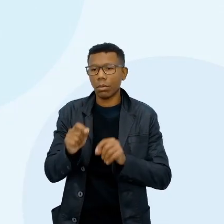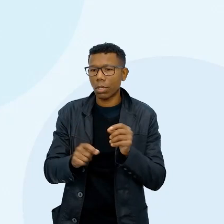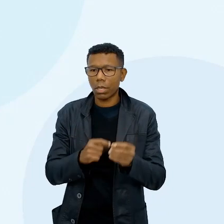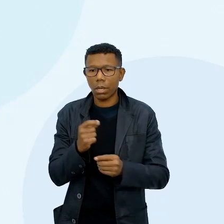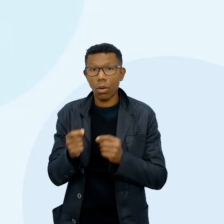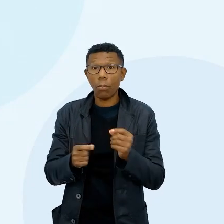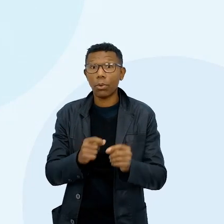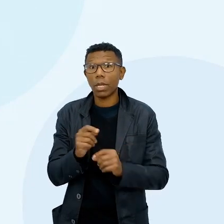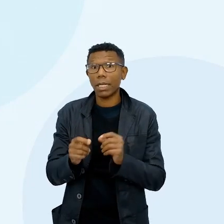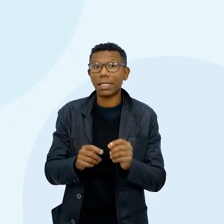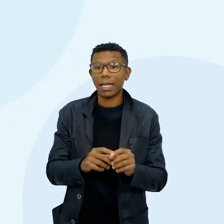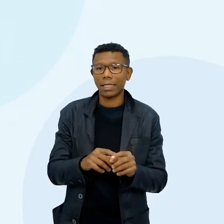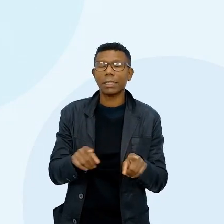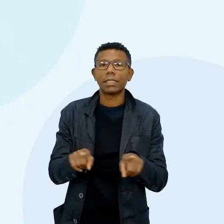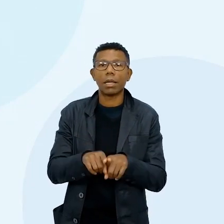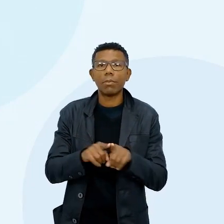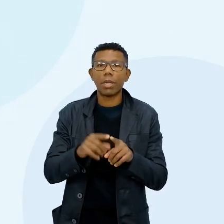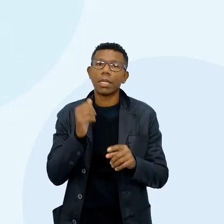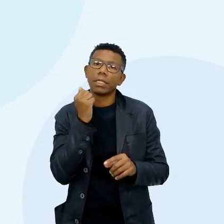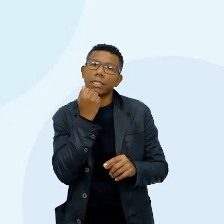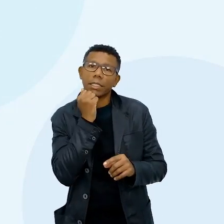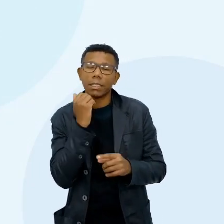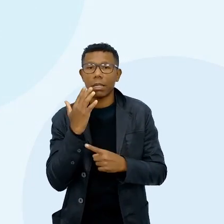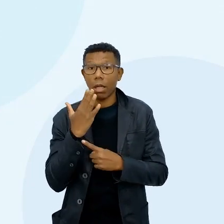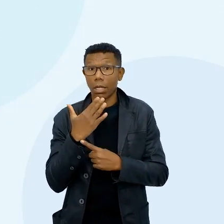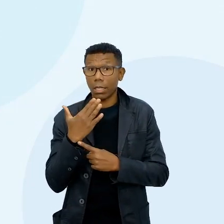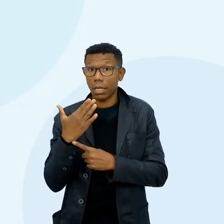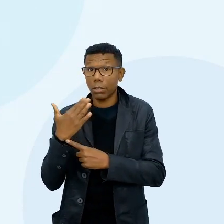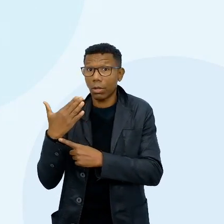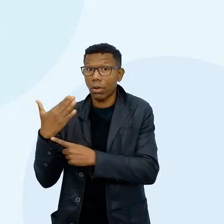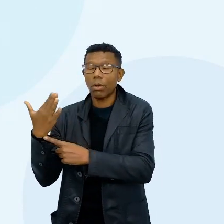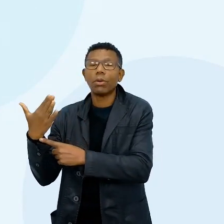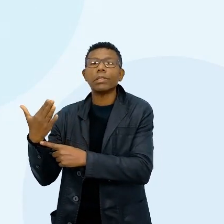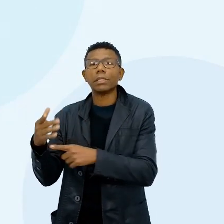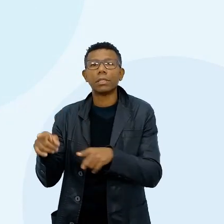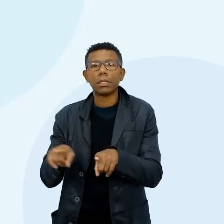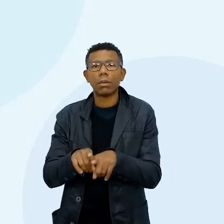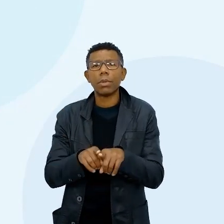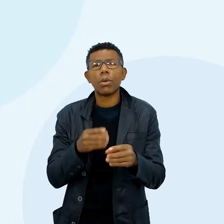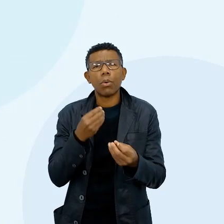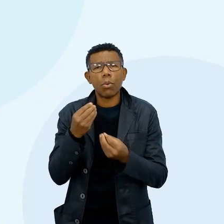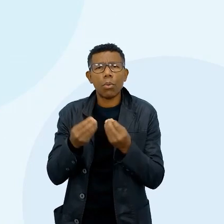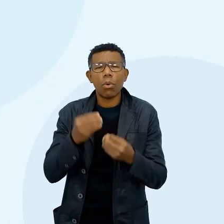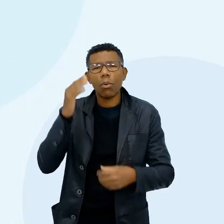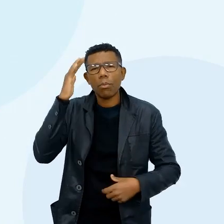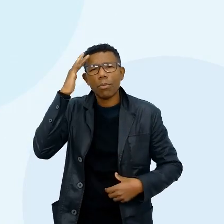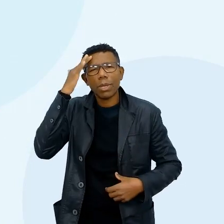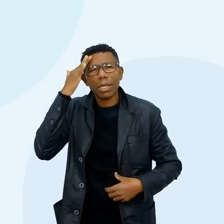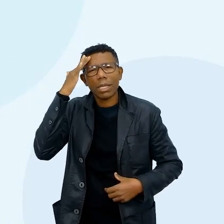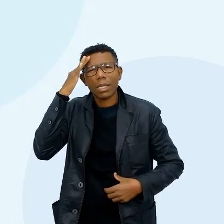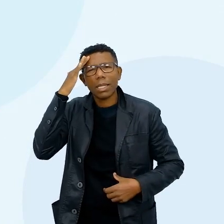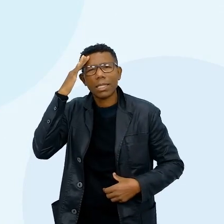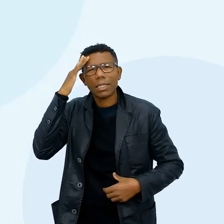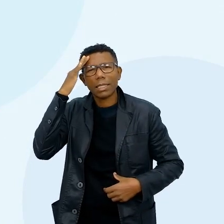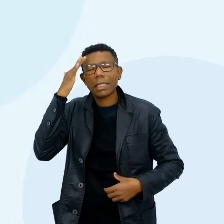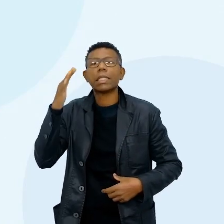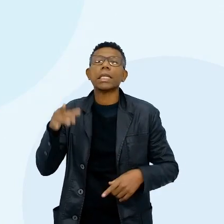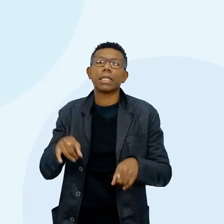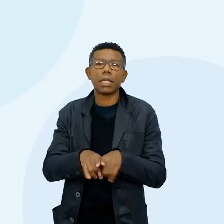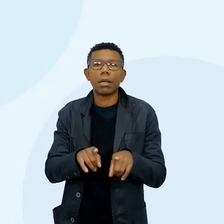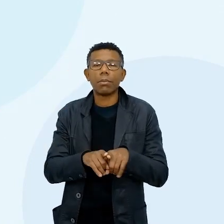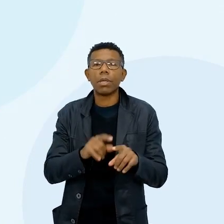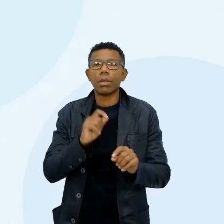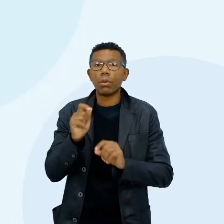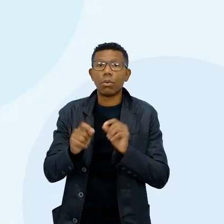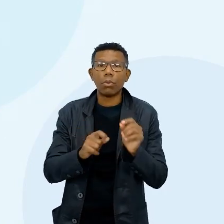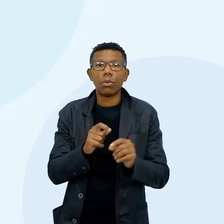procedimentos epistemológicos, científicos, tecnológicos, a fim de se compreender, posicionar criticamente em relação a eles, considerando